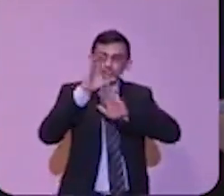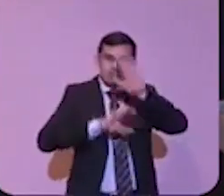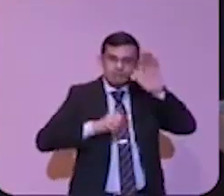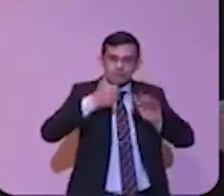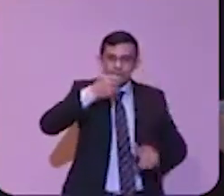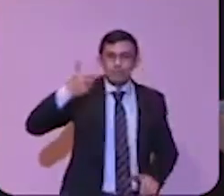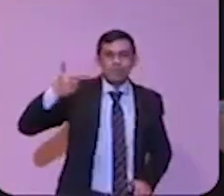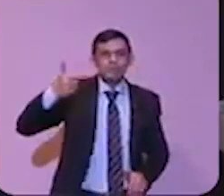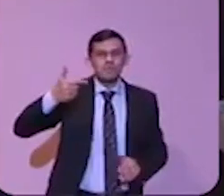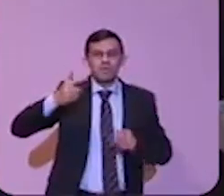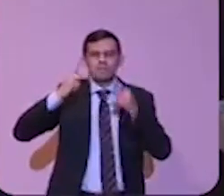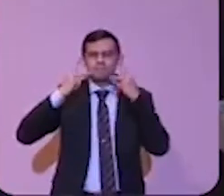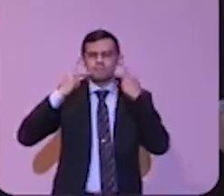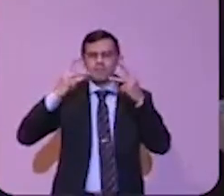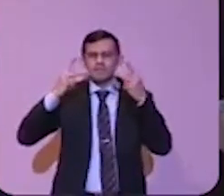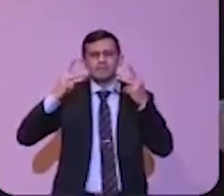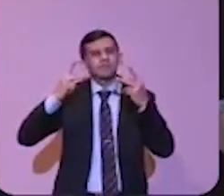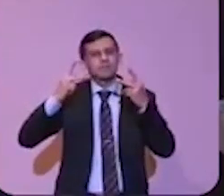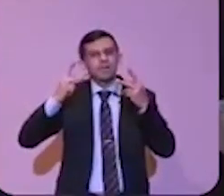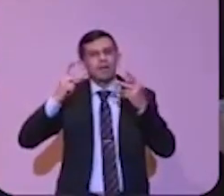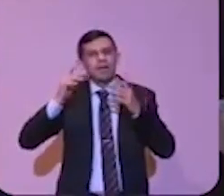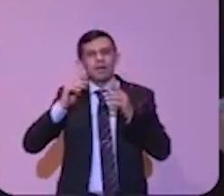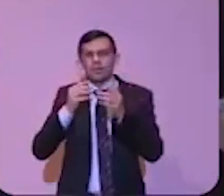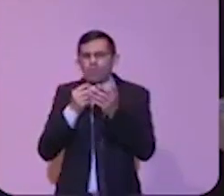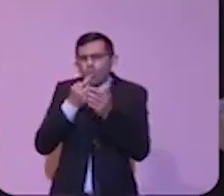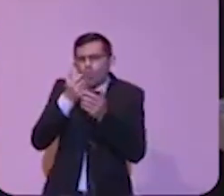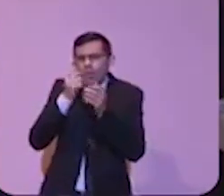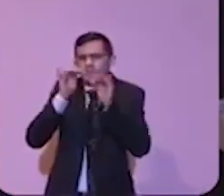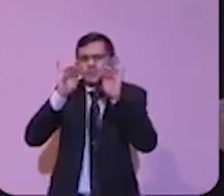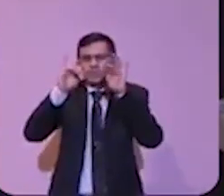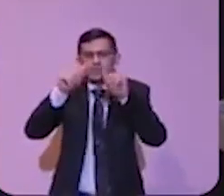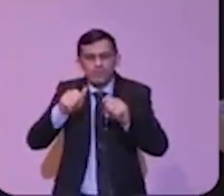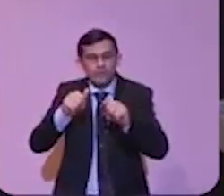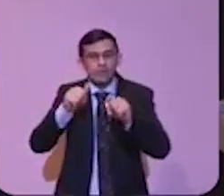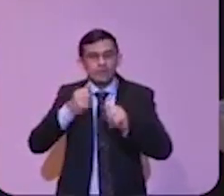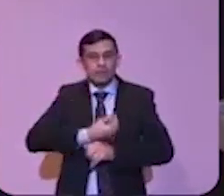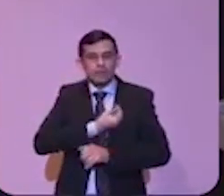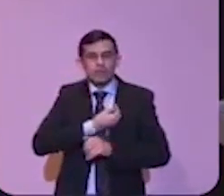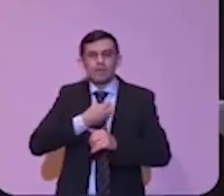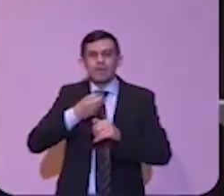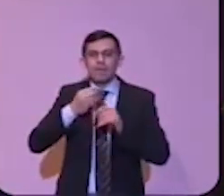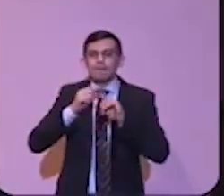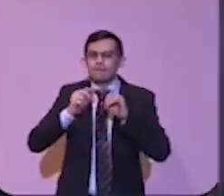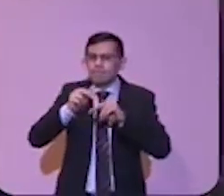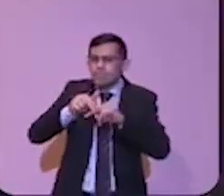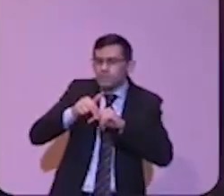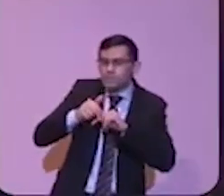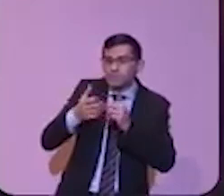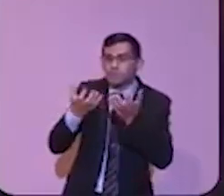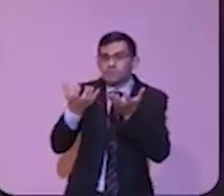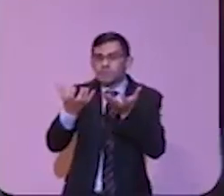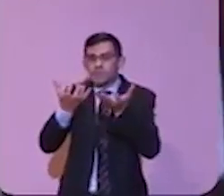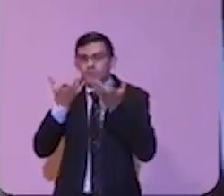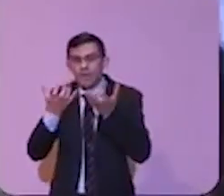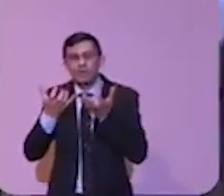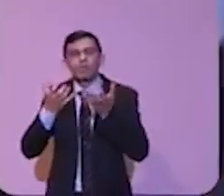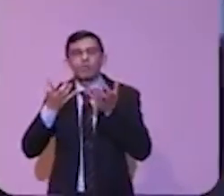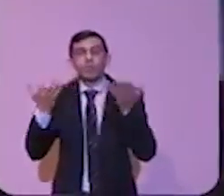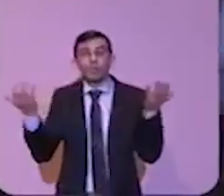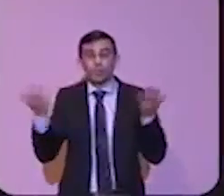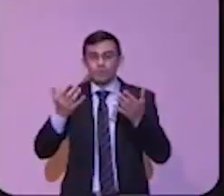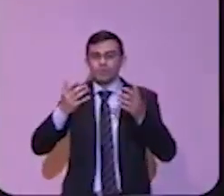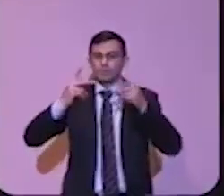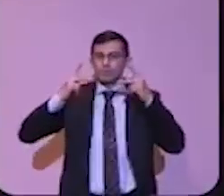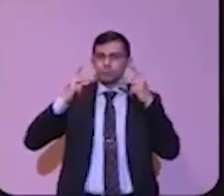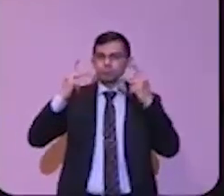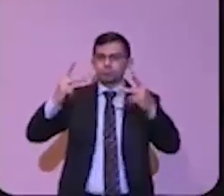é um sermão, talvez o sermão final de Samuel. Por isso eu quis chamar esse sermão